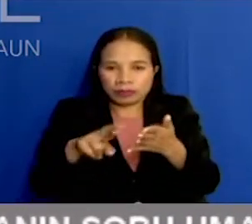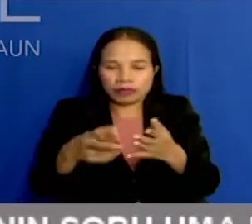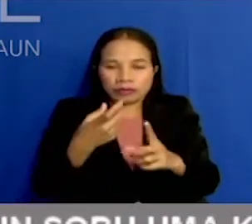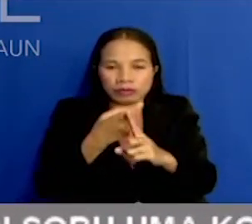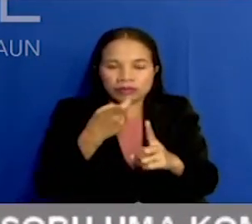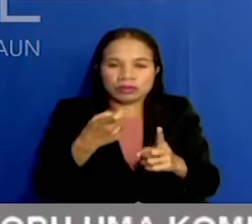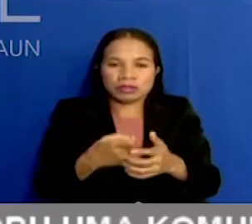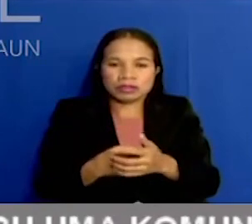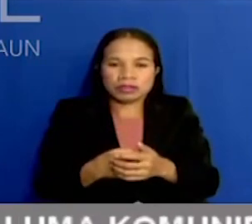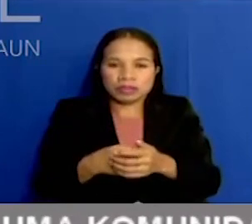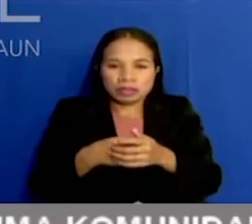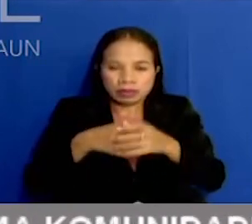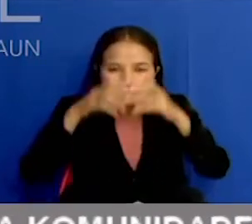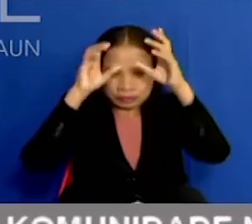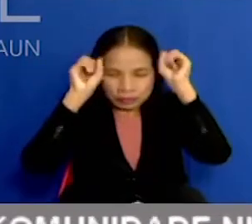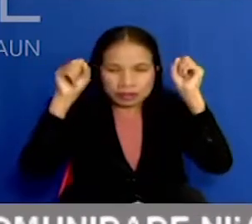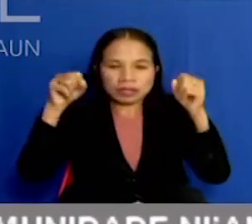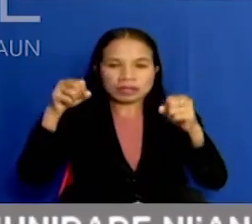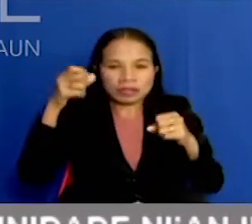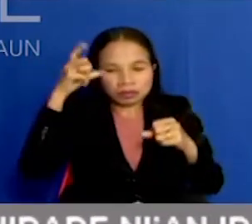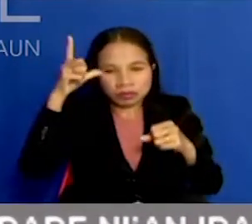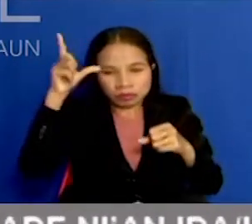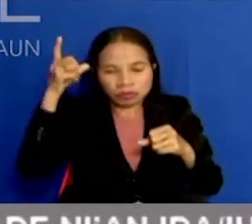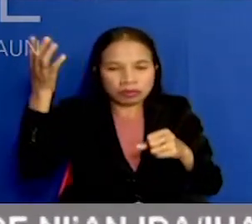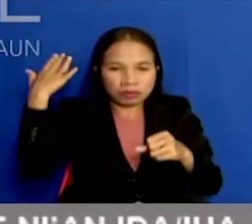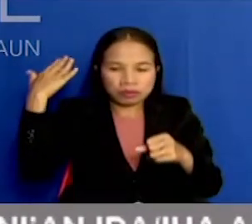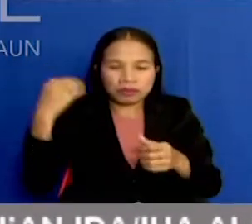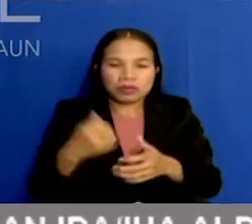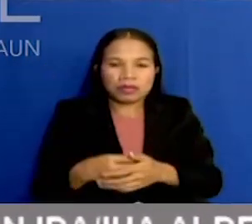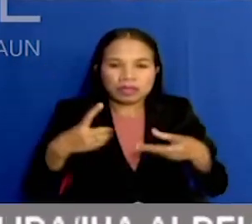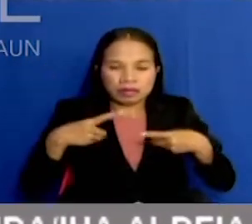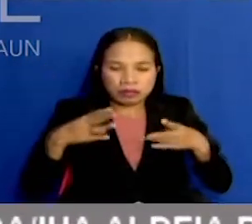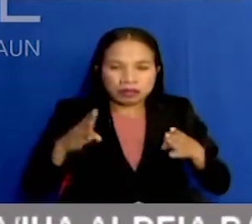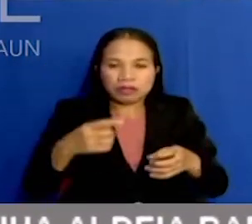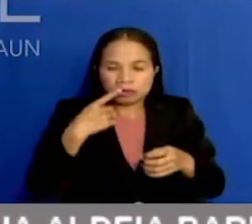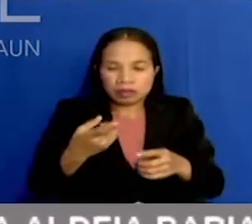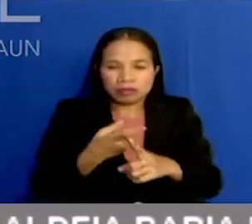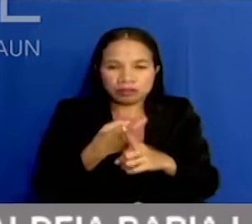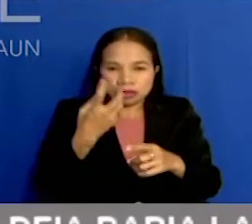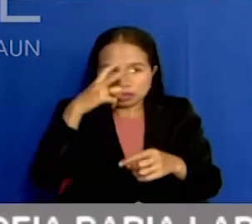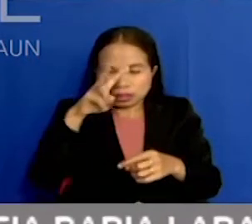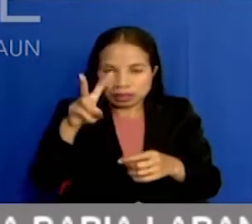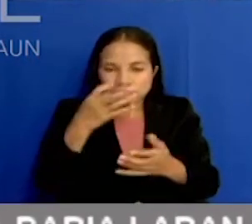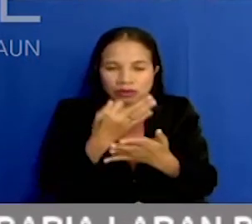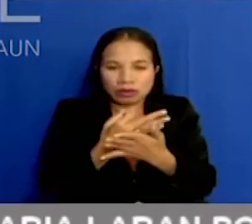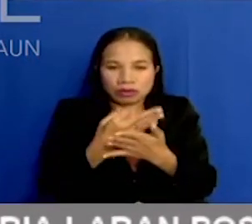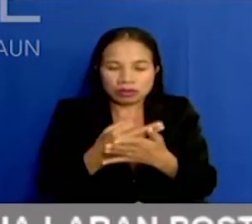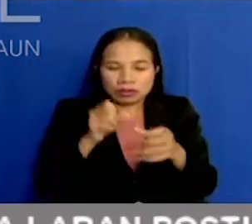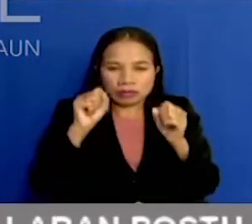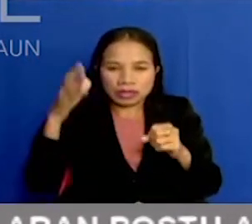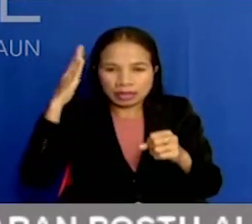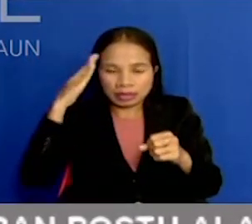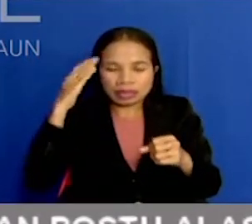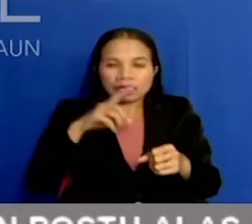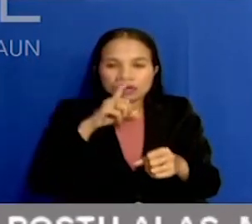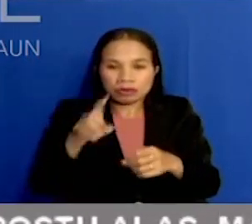Russi ex-chefe Estado, Francisco Guterres Luolo. Deputado ne afirma, li Russi fiscalização ne, bele identifica